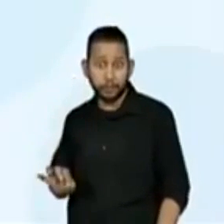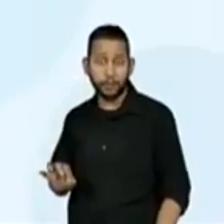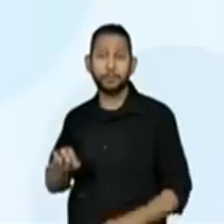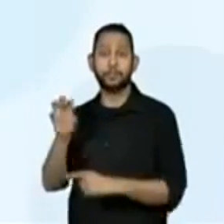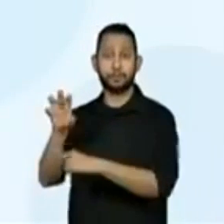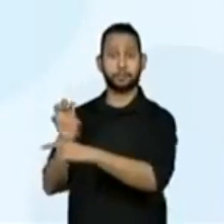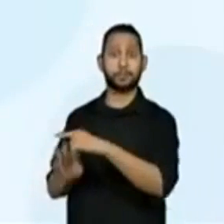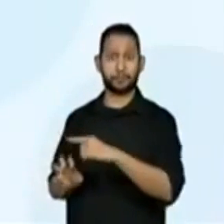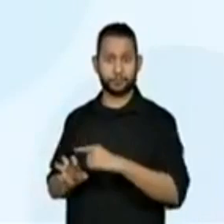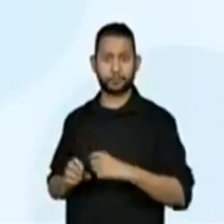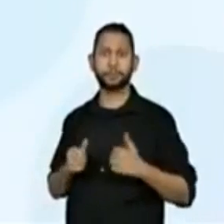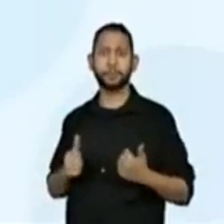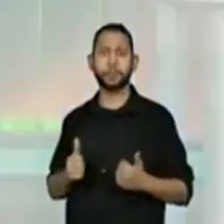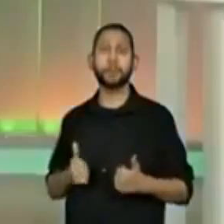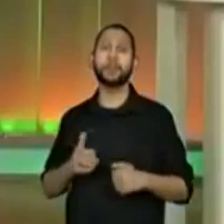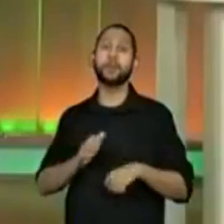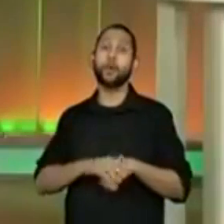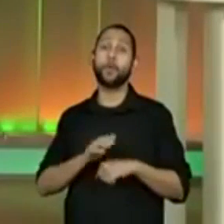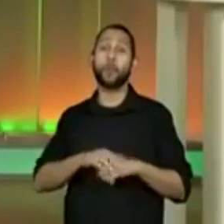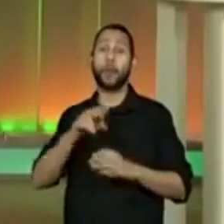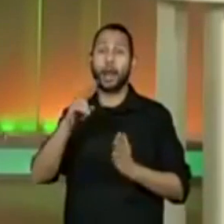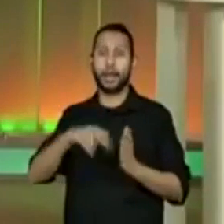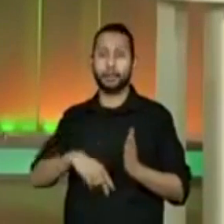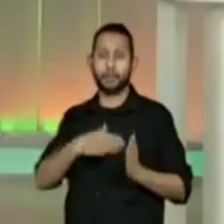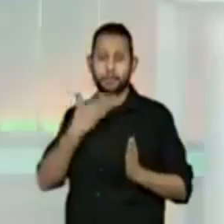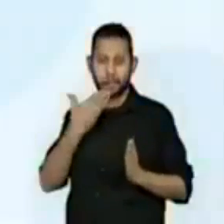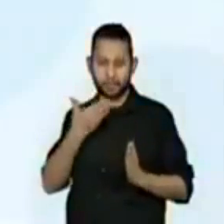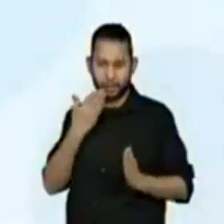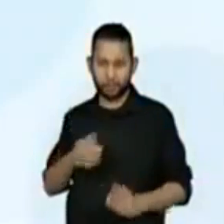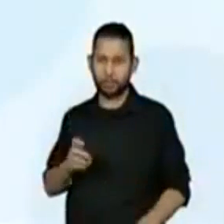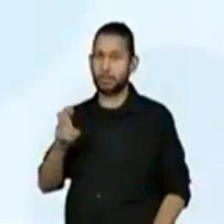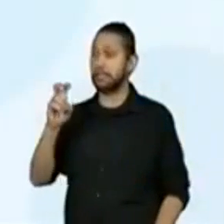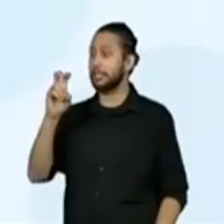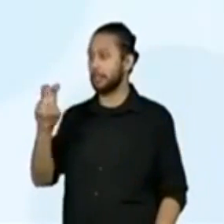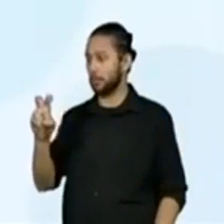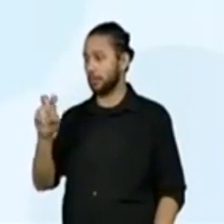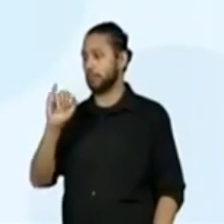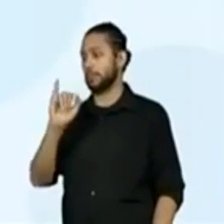fração, tá? Vou fazer a leitura aqui só para ficar mais fácil.